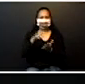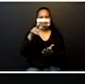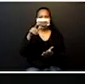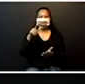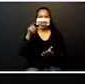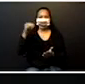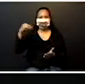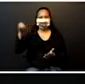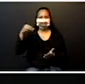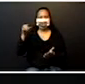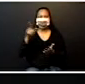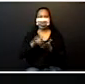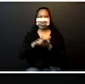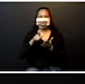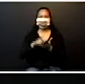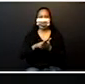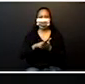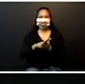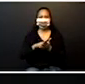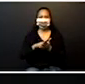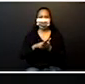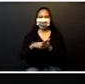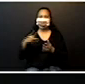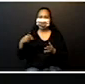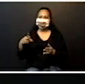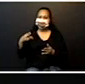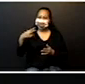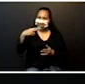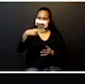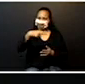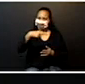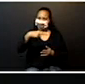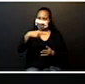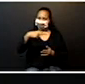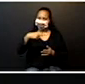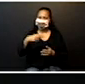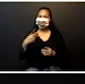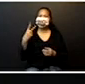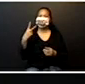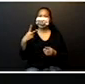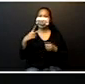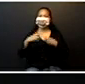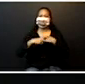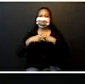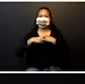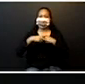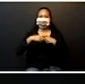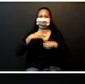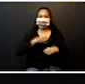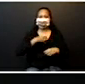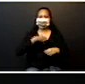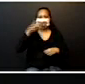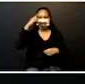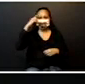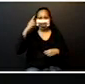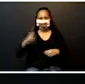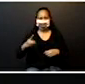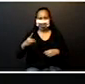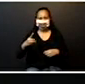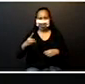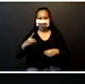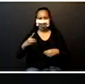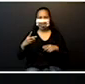ao meio e cortem as pontas. Nesse exemplo, eu tenho dois verbos no imperativo, que são dobrem